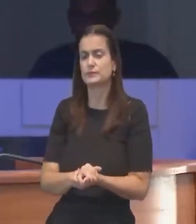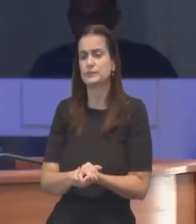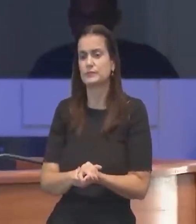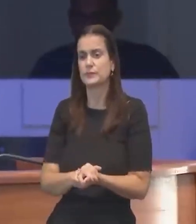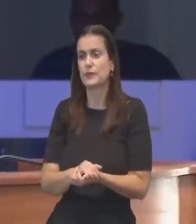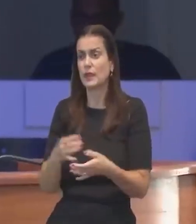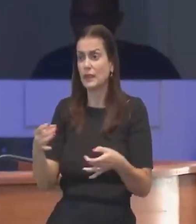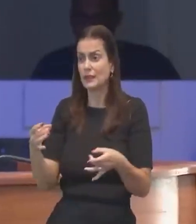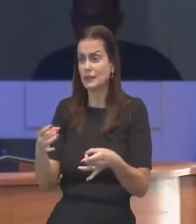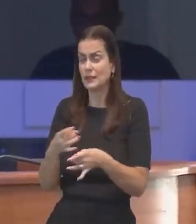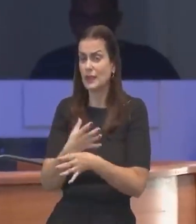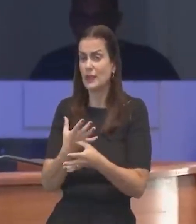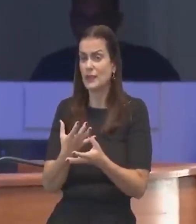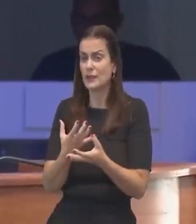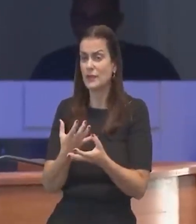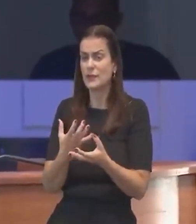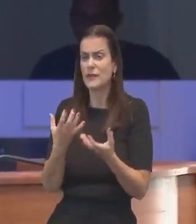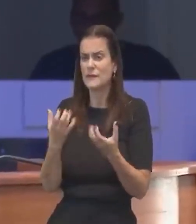encerramento.